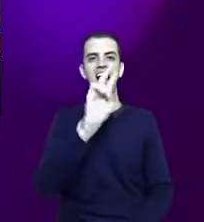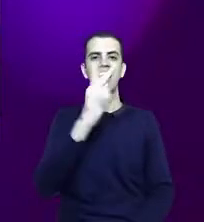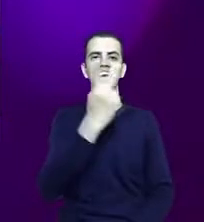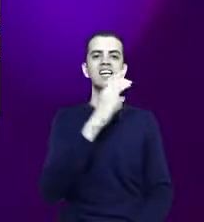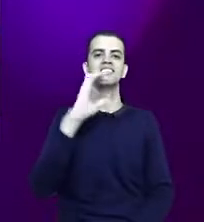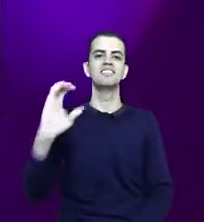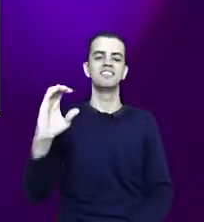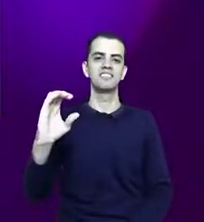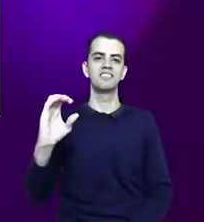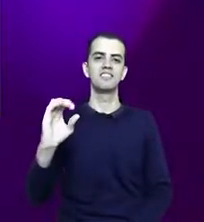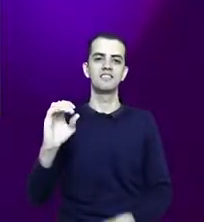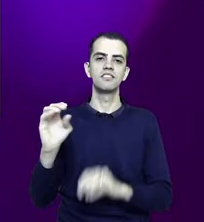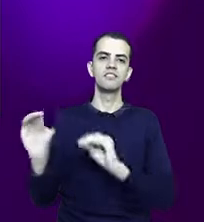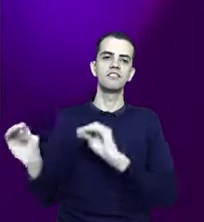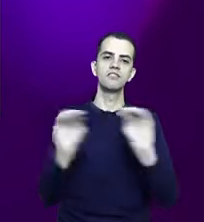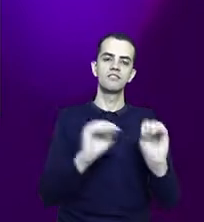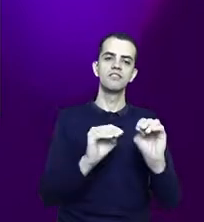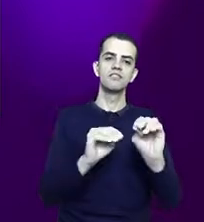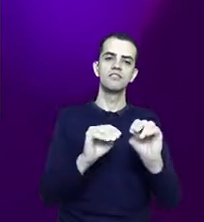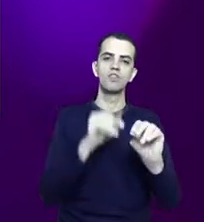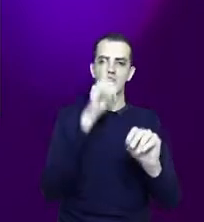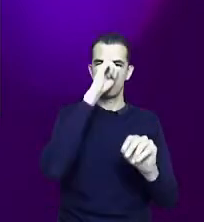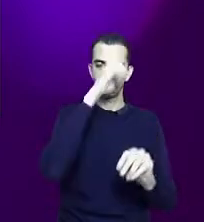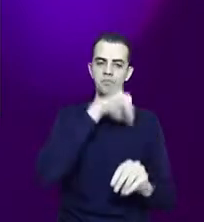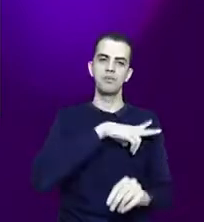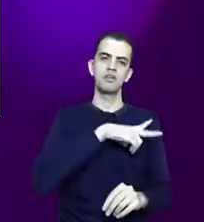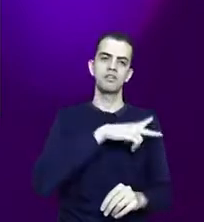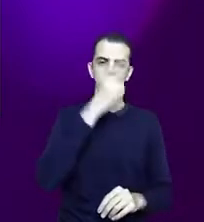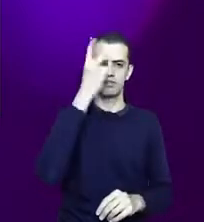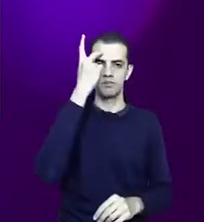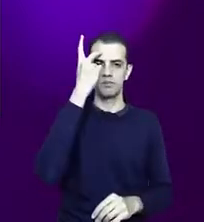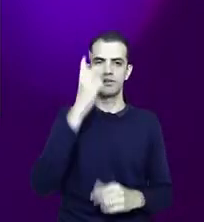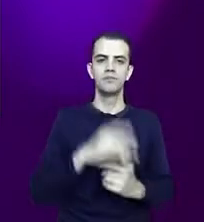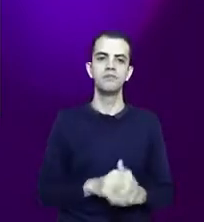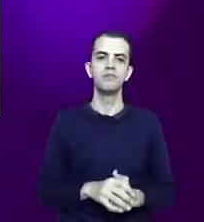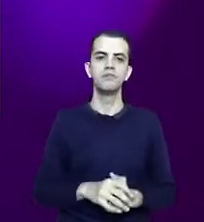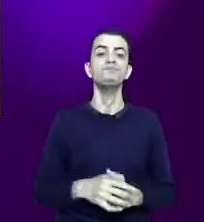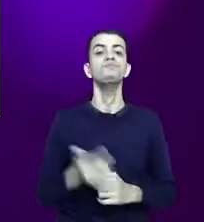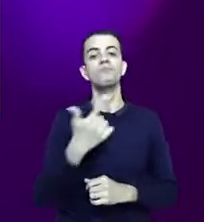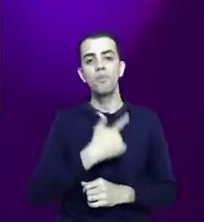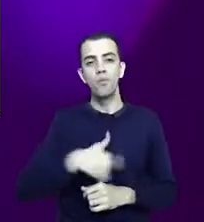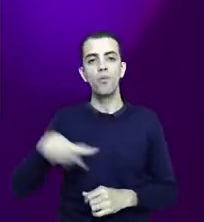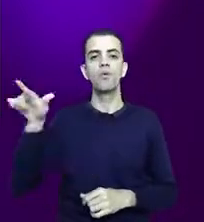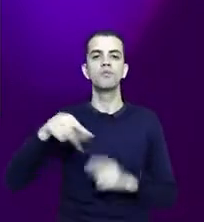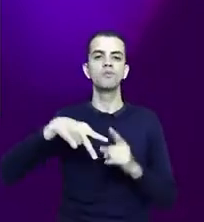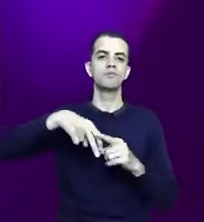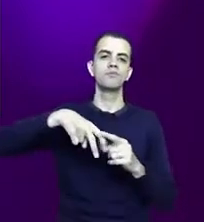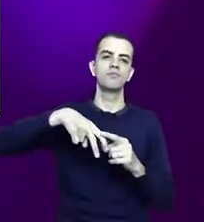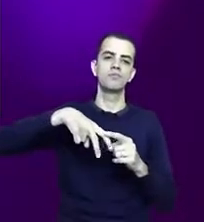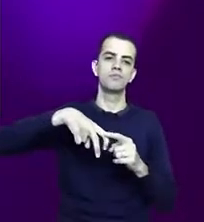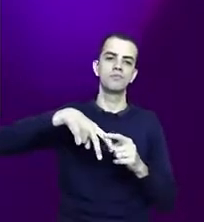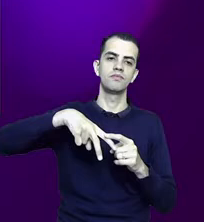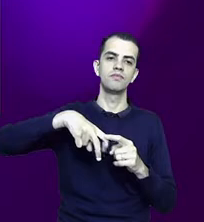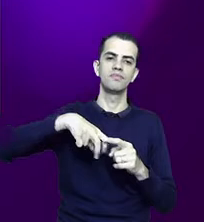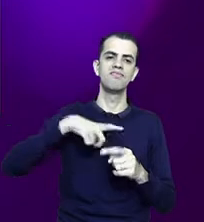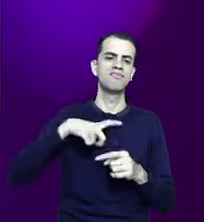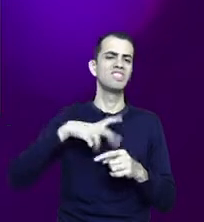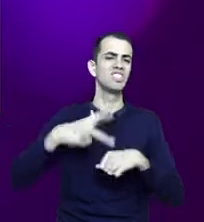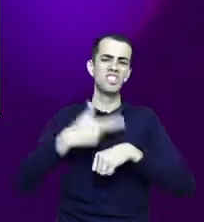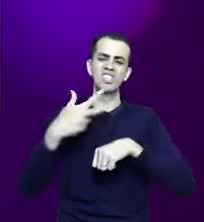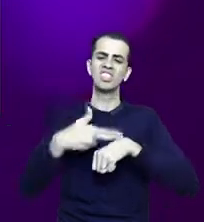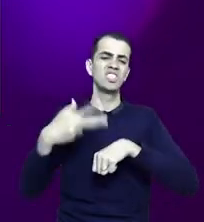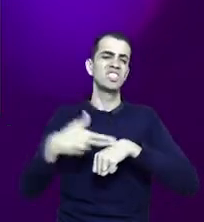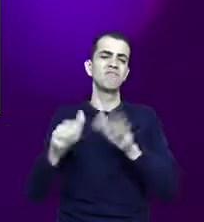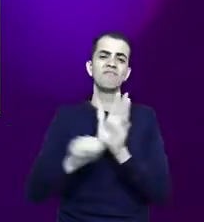hospital privado aqui de São Paulo. Aqui um outro caso de revisão de joelho, também uma falha, essa paciente com múltiplas cirurgias,